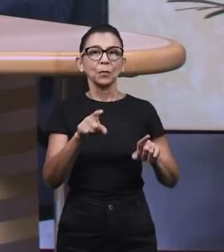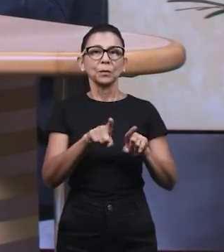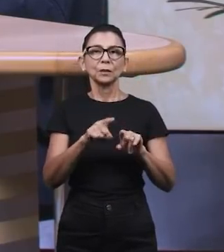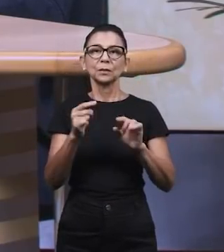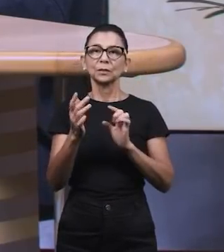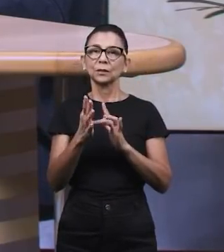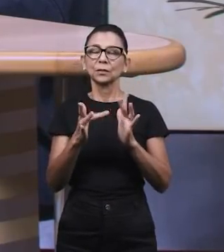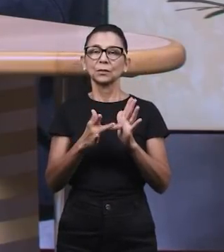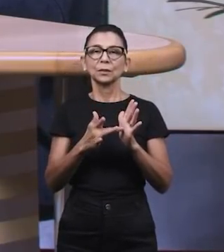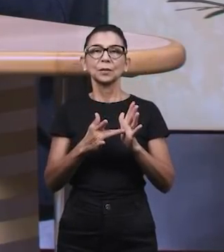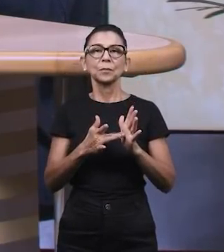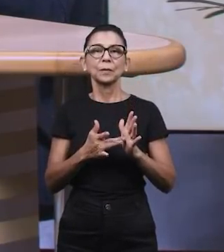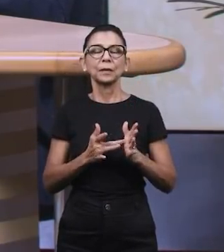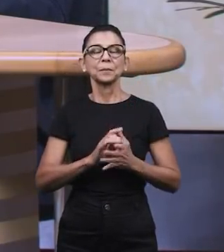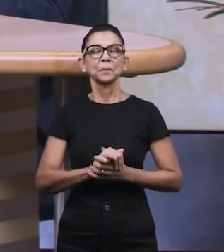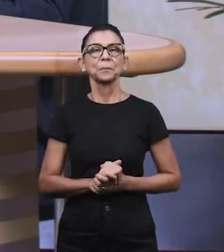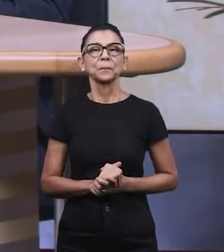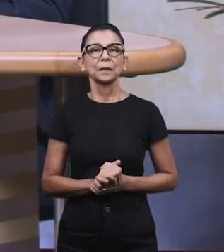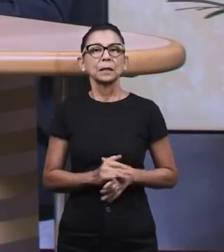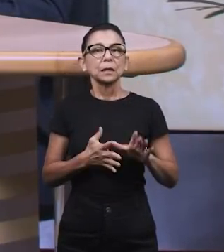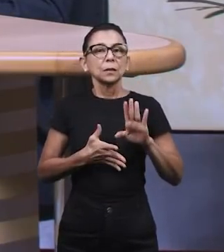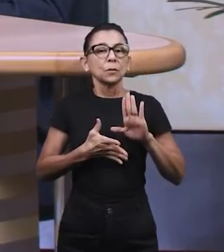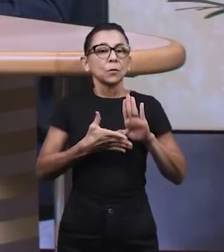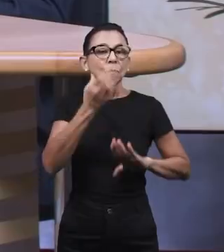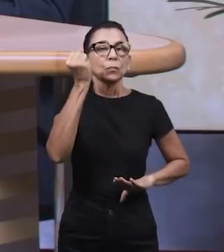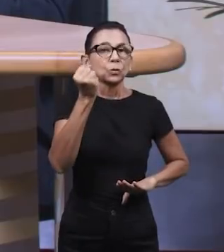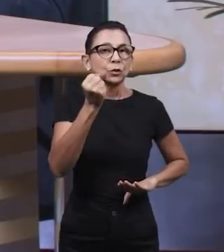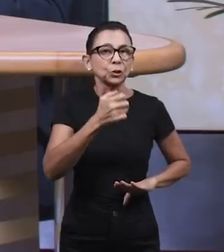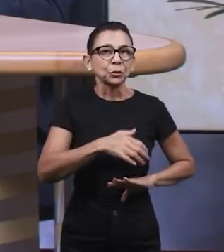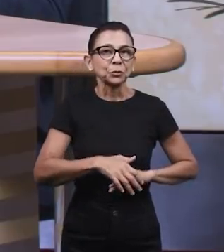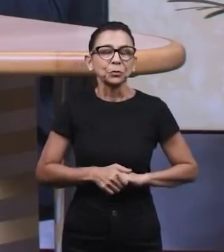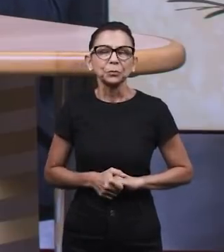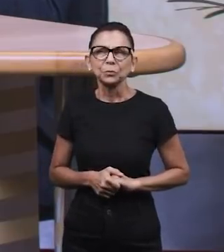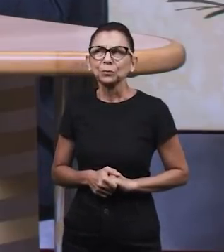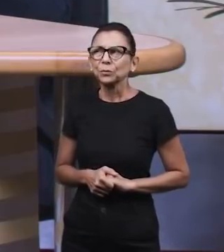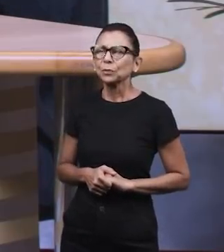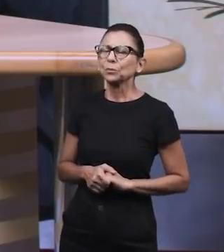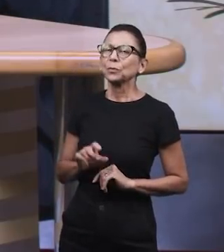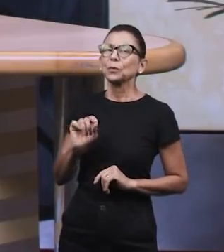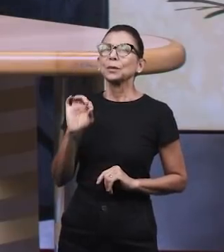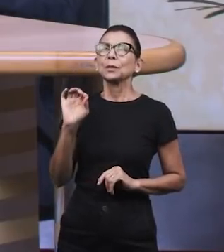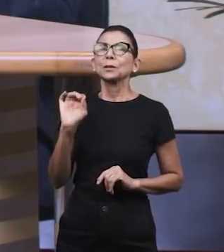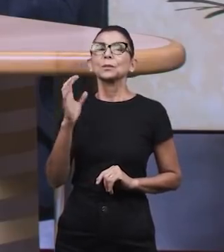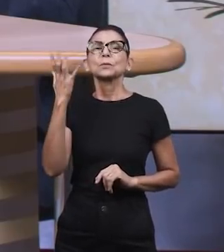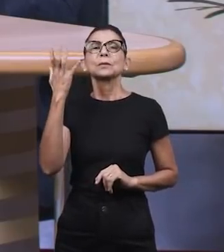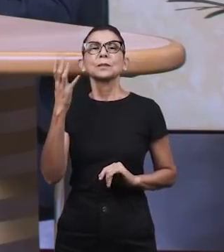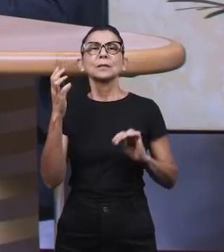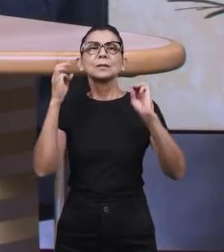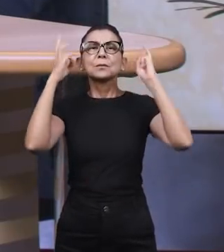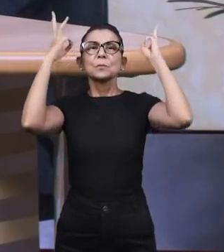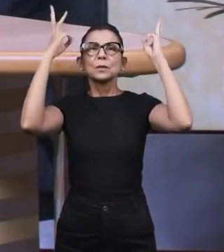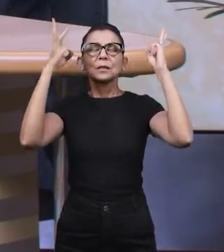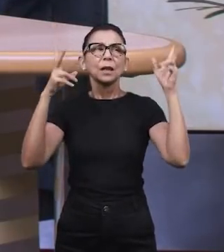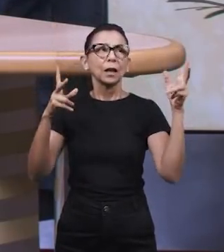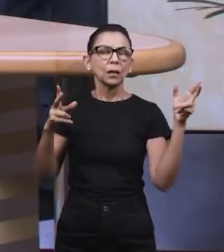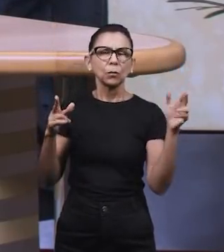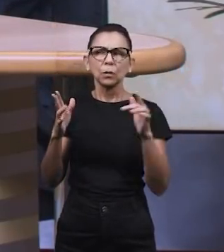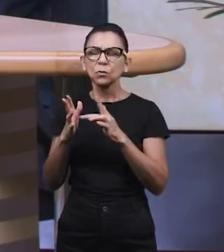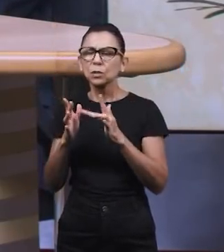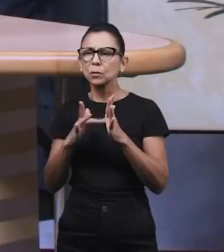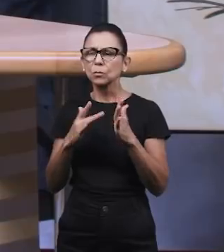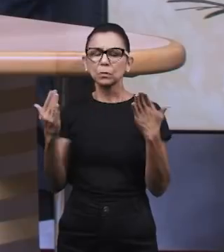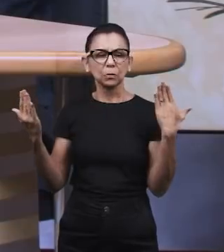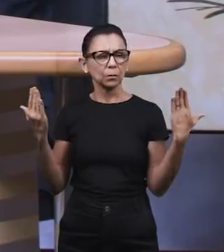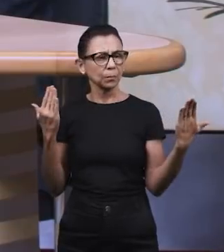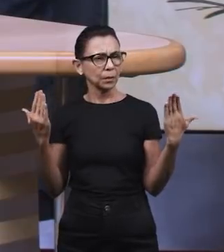Porque eles eram libertadores. Então na figura do libertador, você vai ver uma alegoria. Tudo aquilo que acontece com Moisés vai acontecer com Jesus